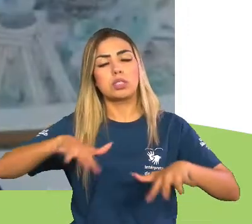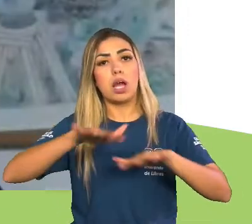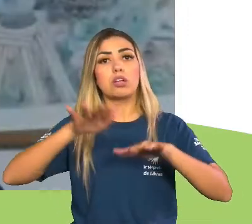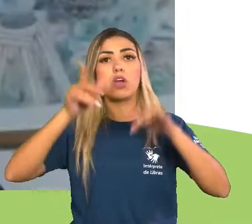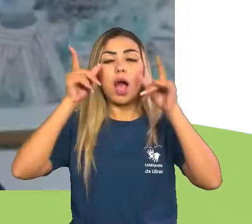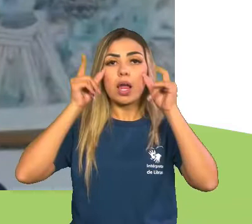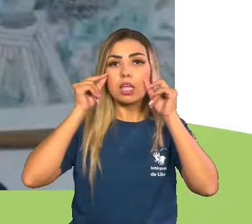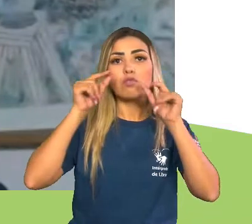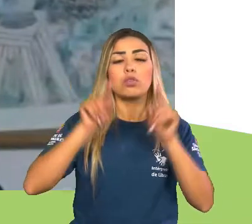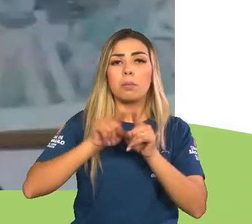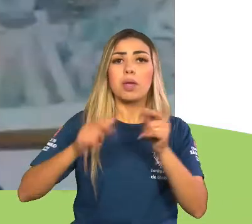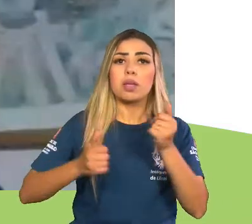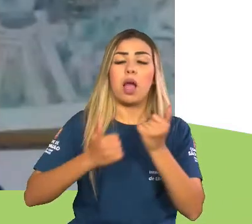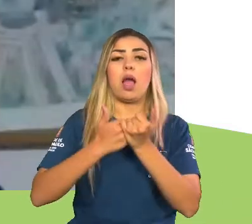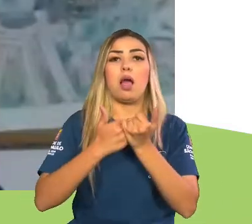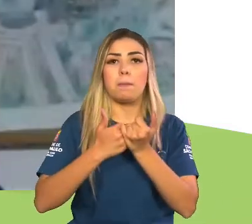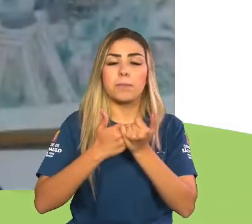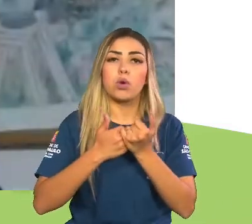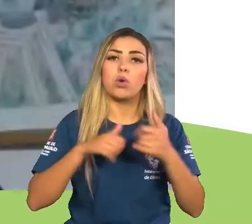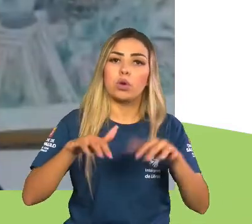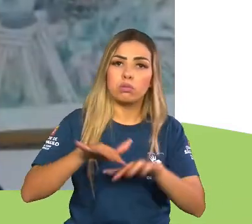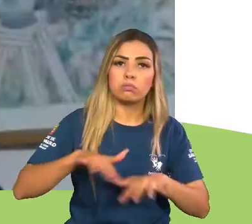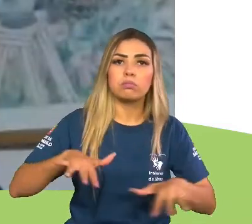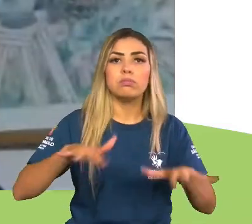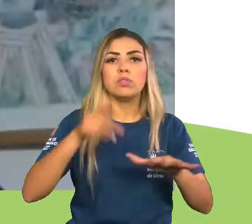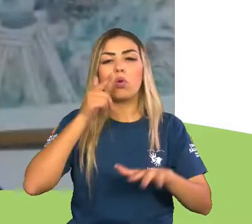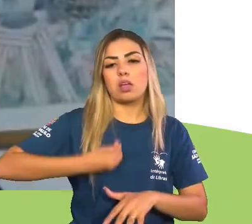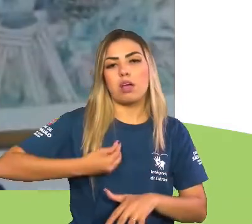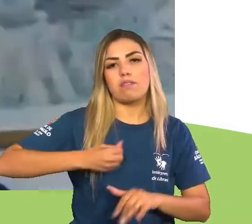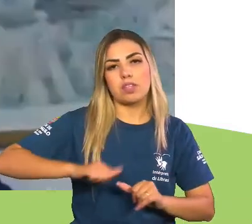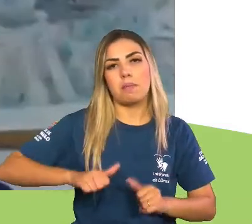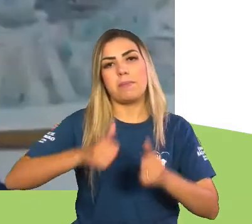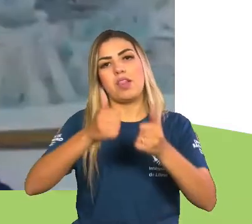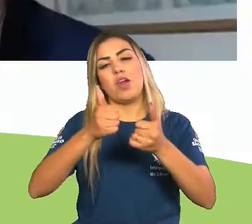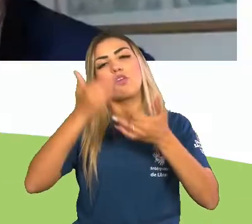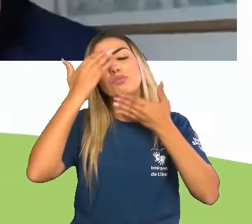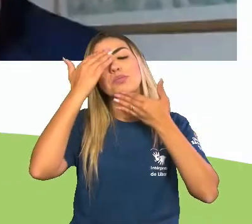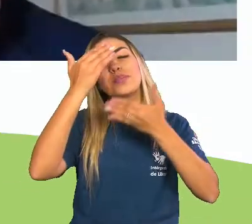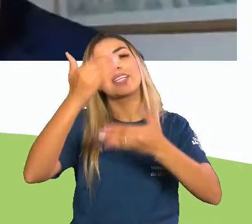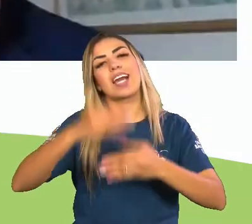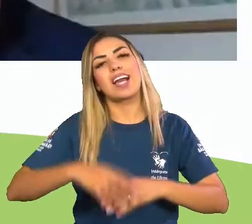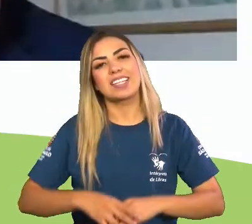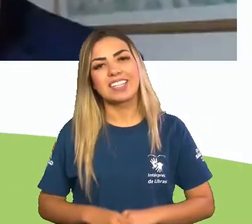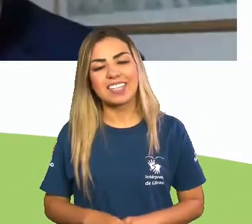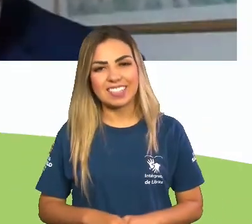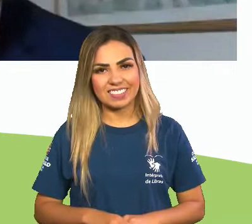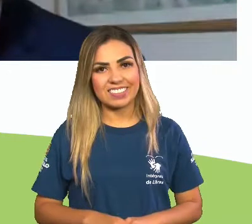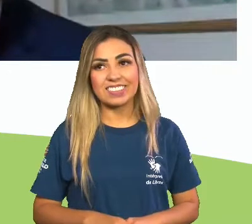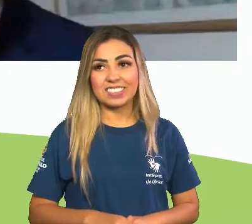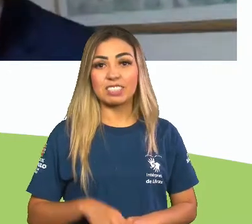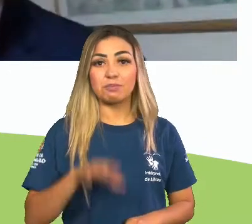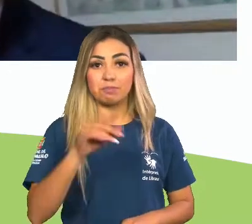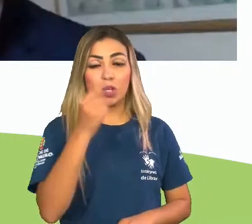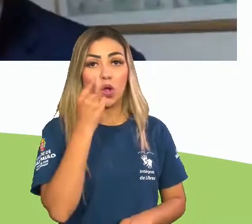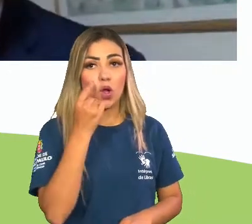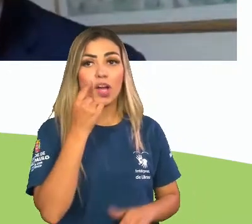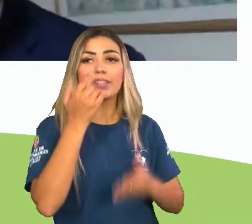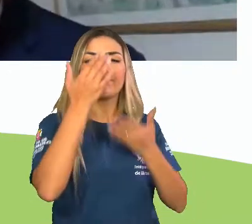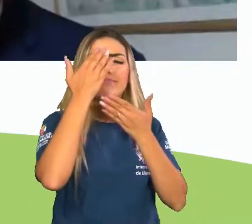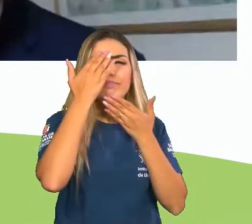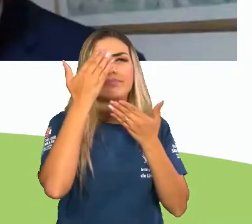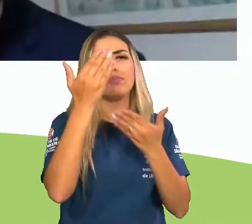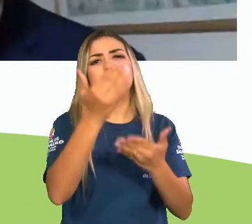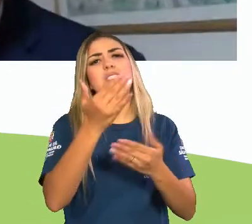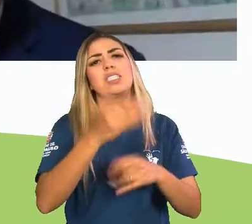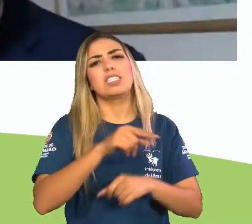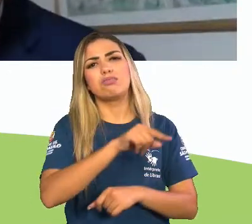algum apoio para que a gente possa ter uma vida melhor. Muito obrigado. Olha, Gustavo, a gente agradece muito